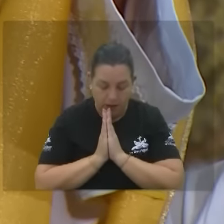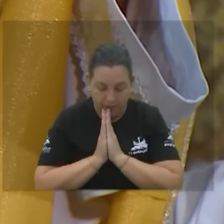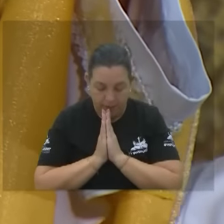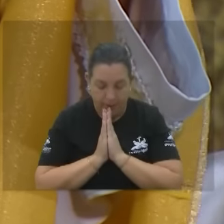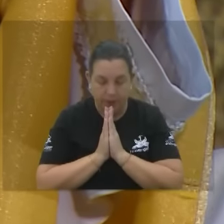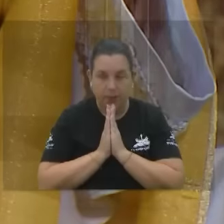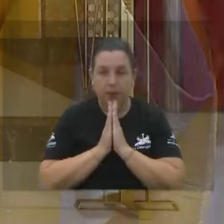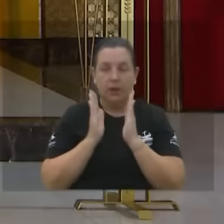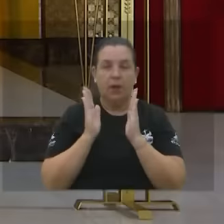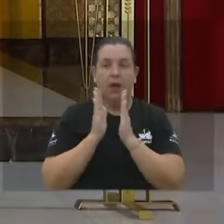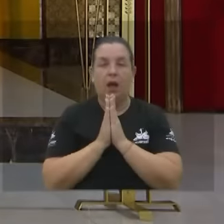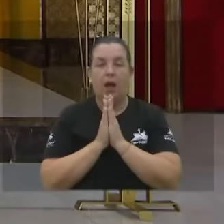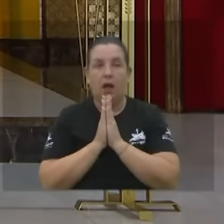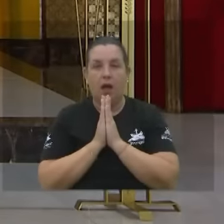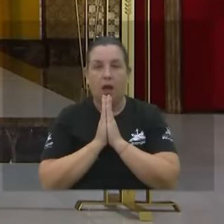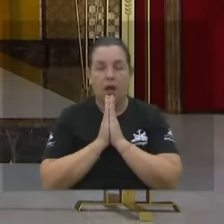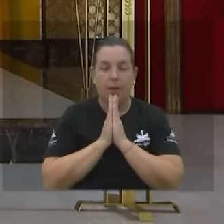Amém.